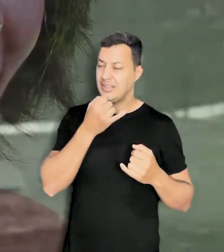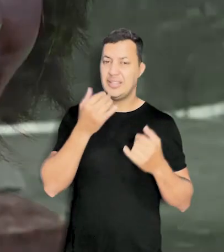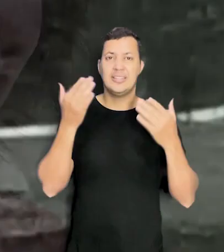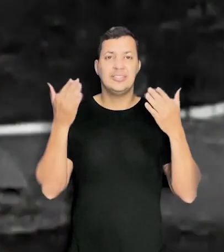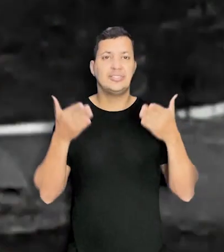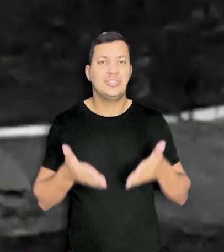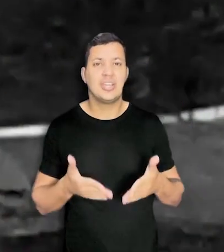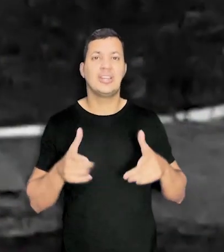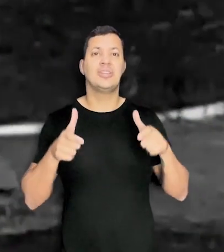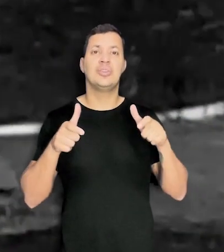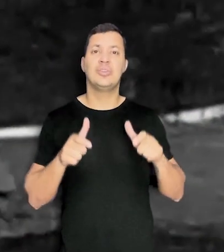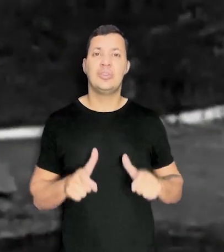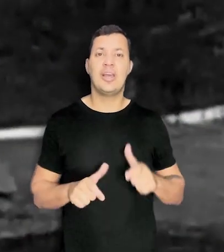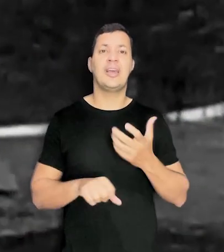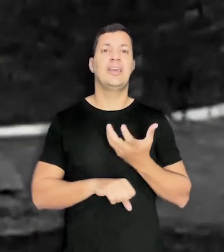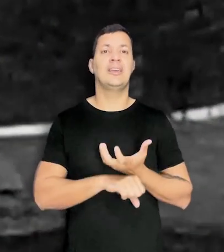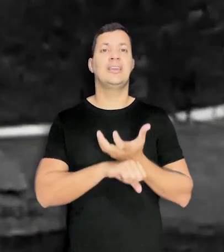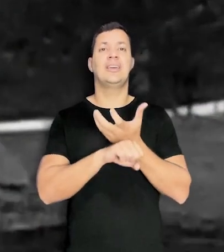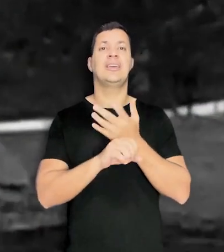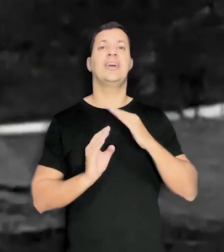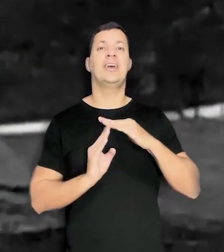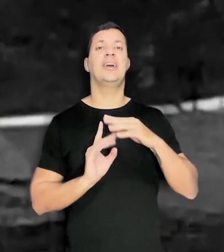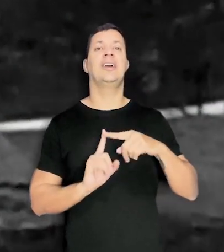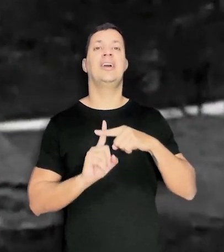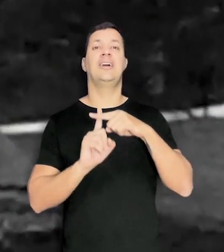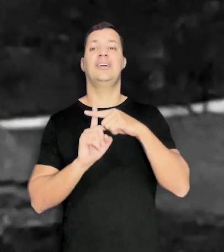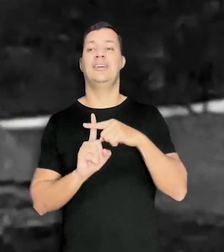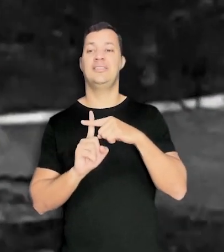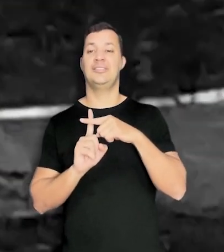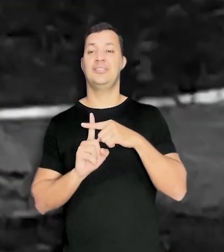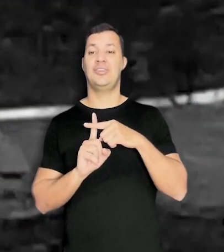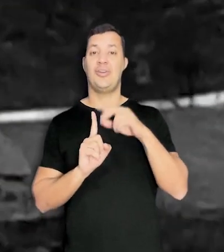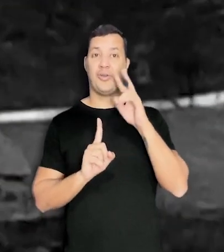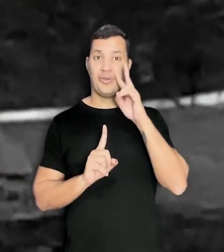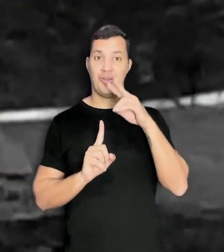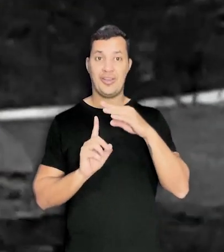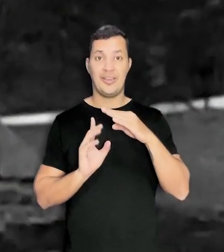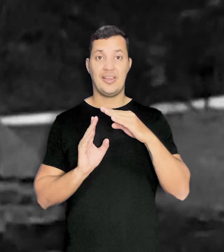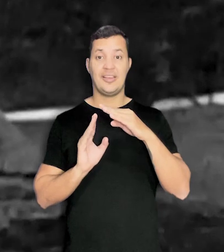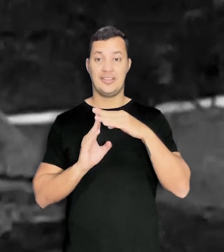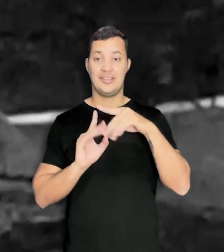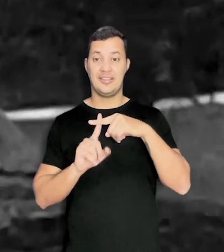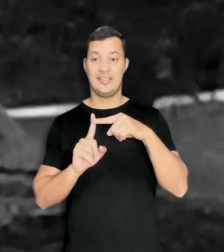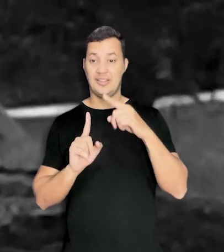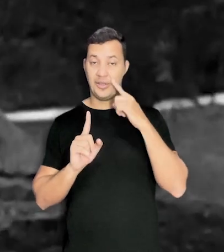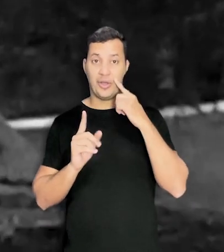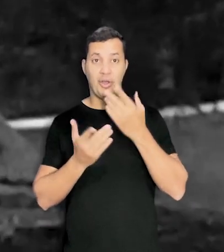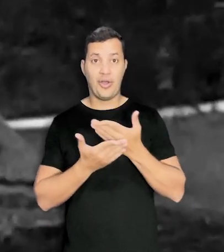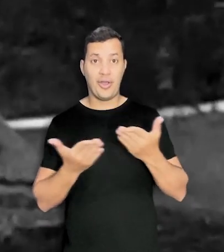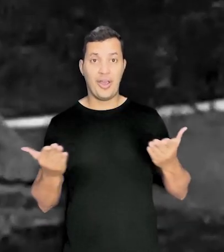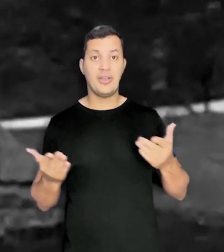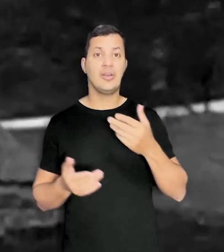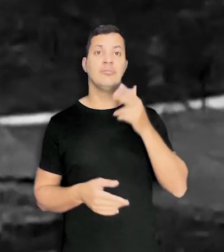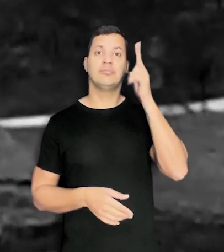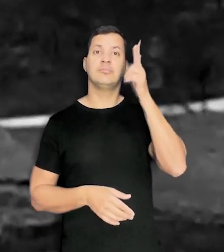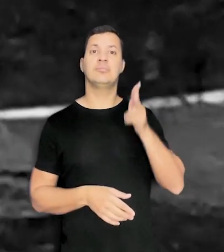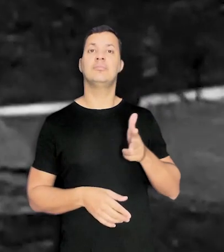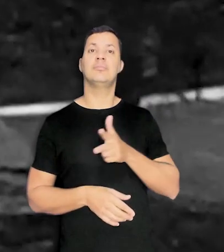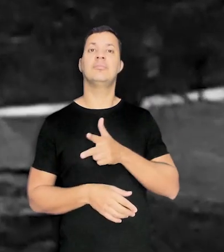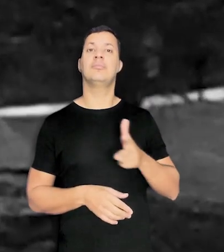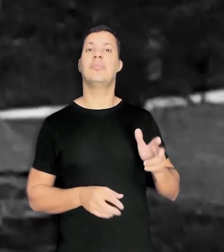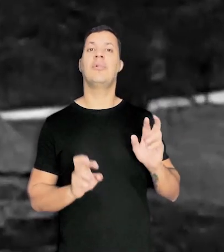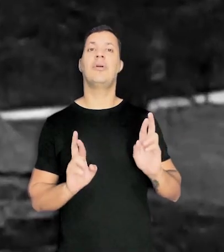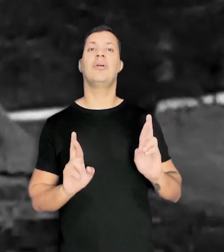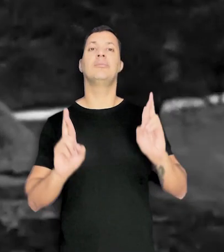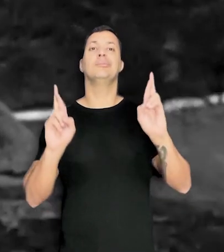chegar na praça ali da igreja, ter uma imagem, né, uma estátua de um padre, né, representativa de um